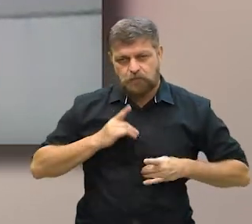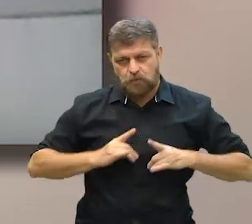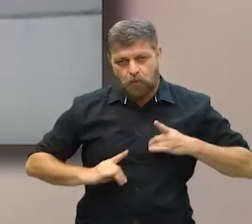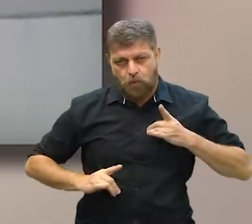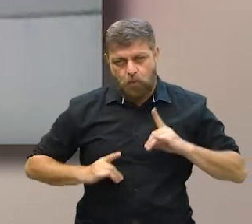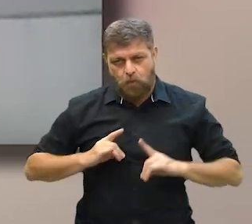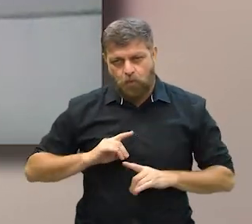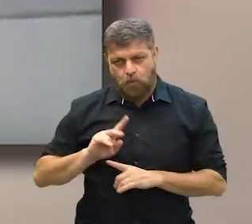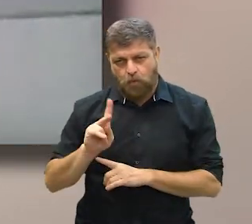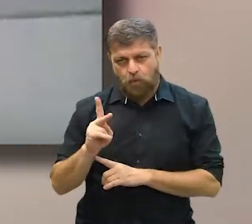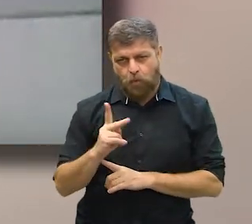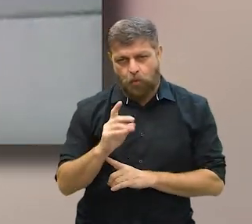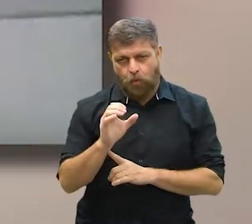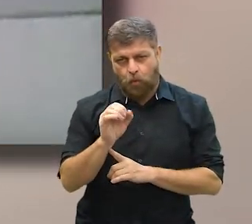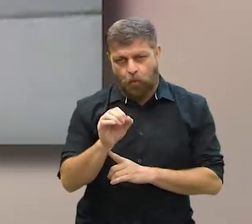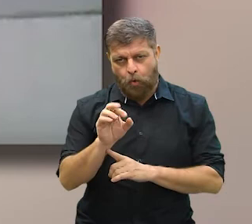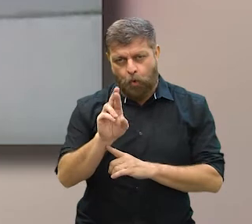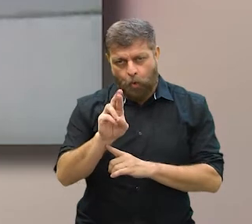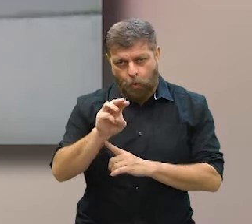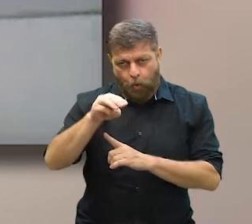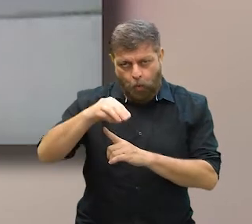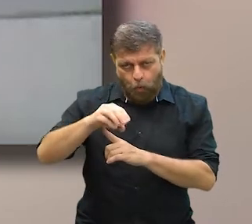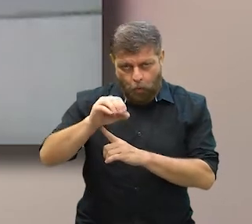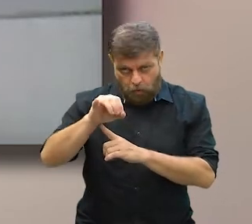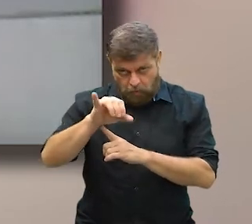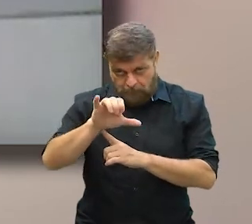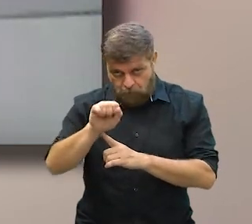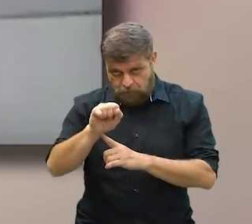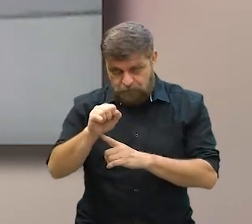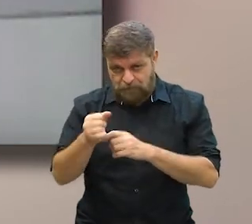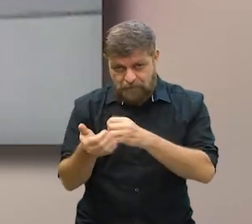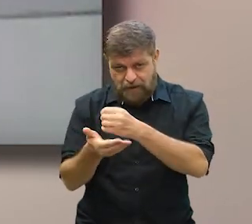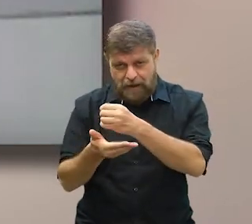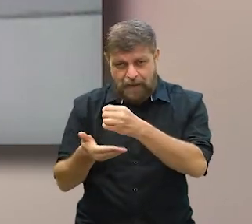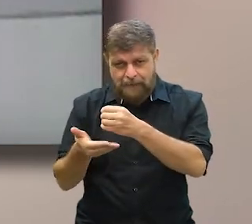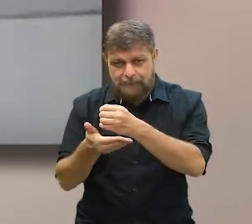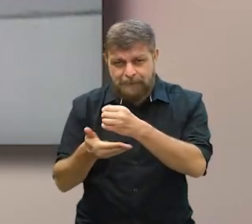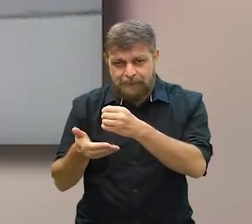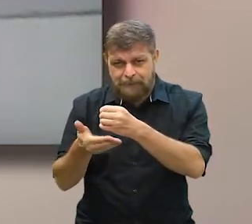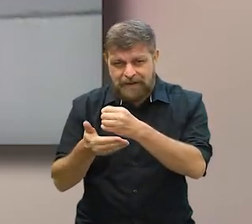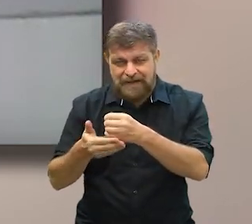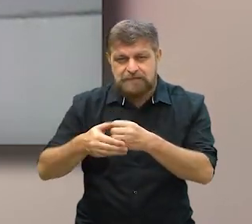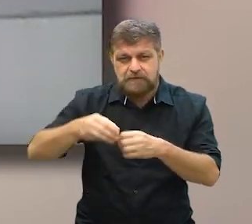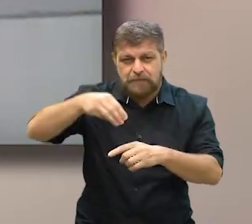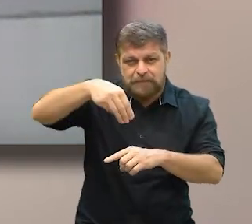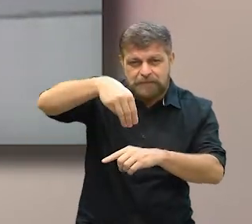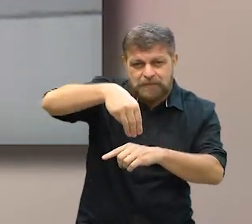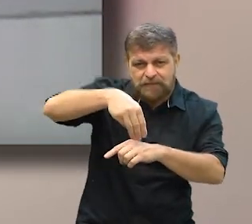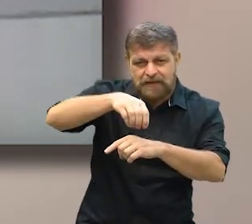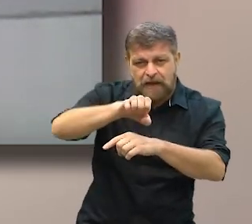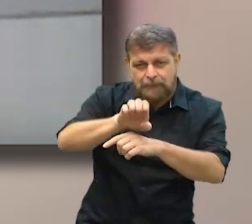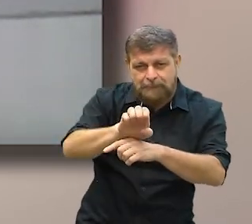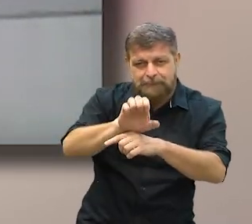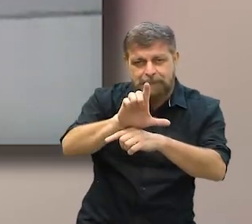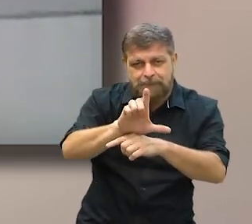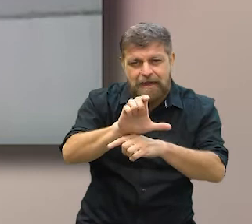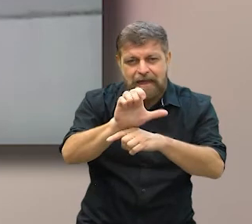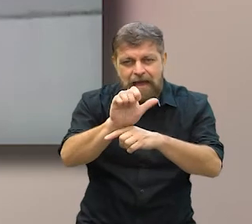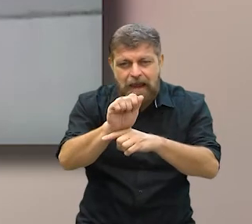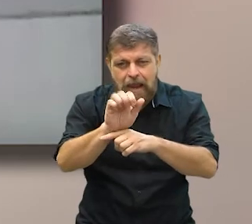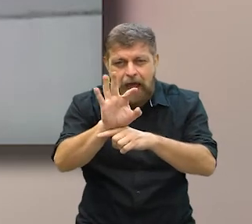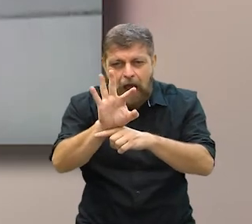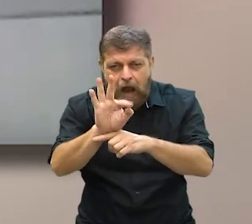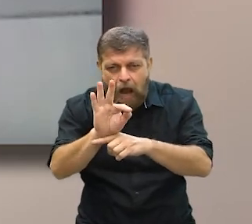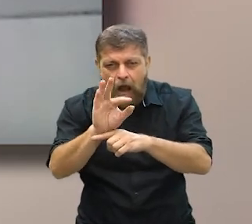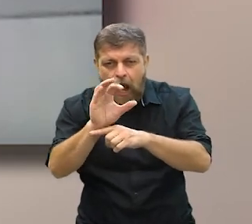hormônio, depende de muitas coisas, mas uma delas bastante importante é um hormônio chamado melatonina,